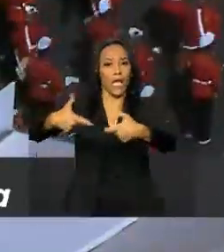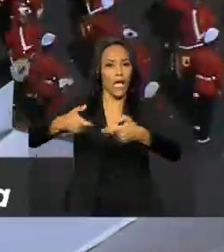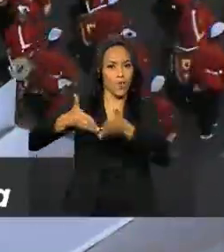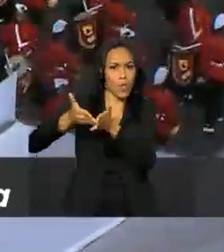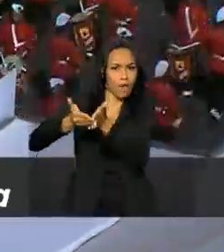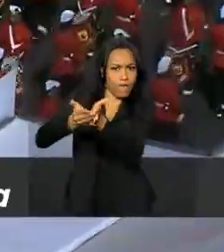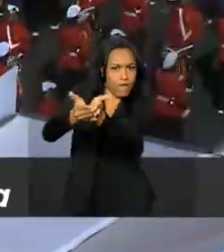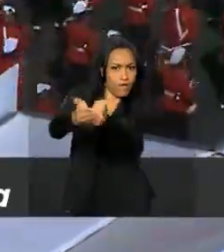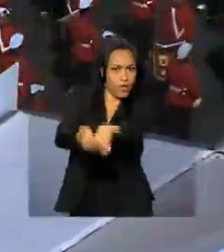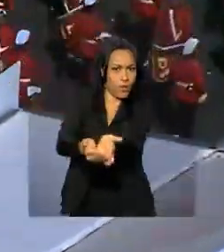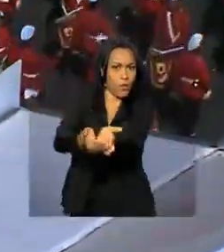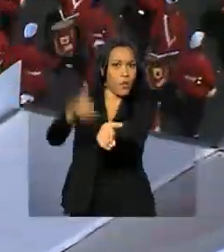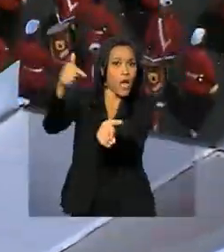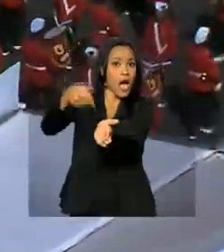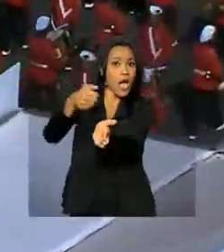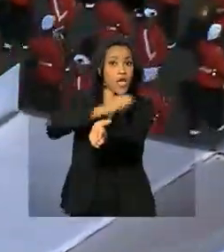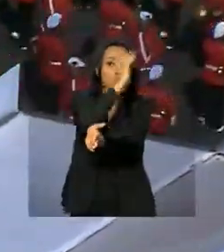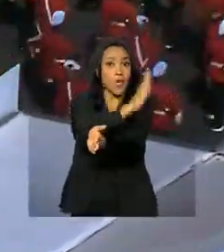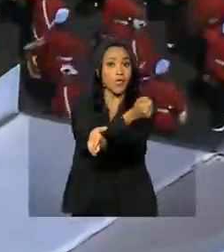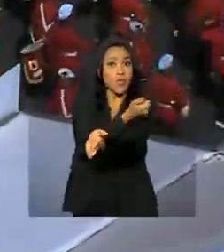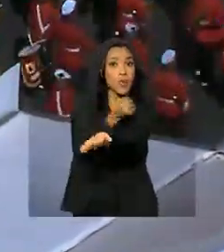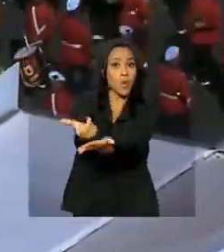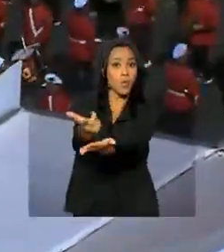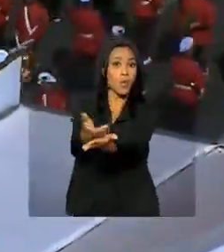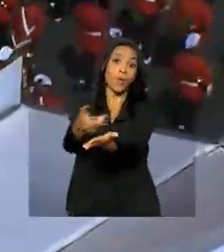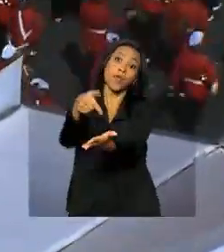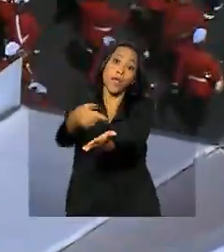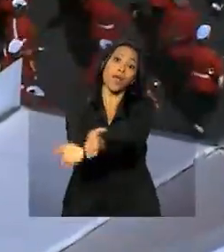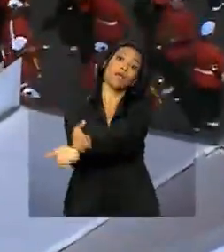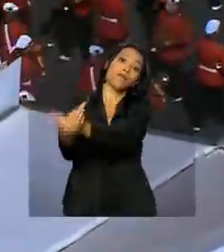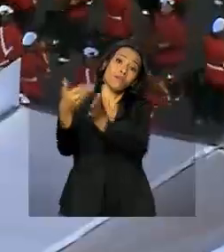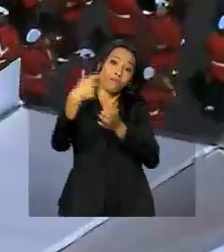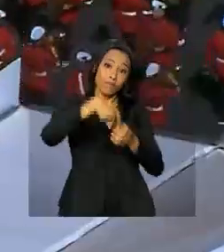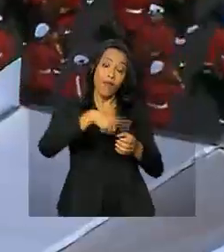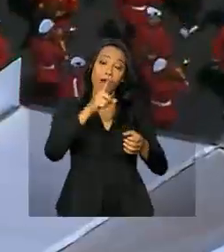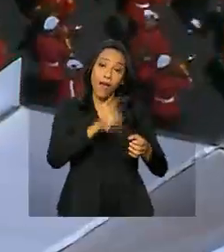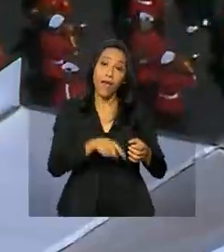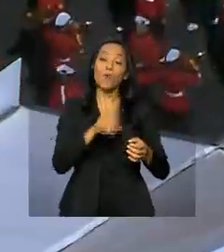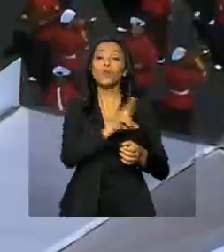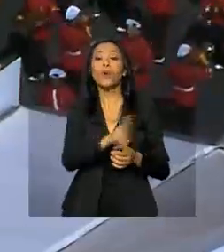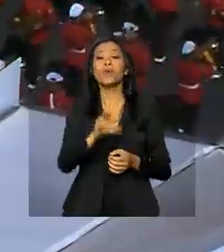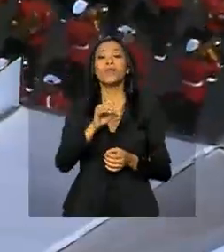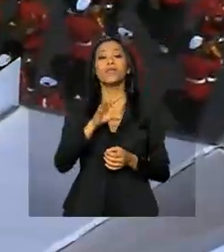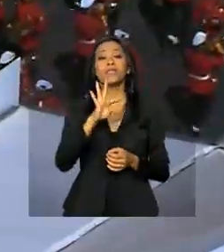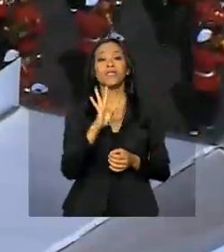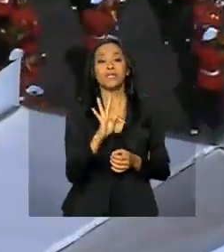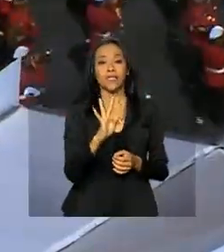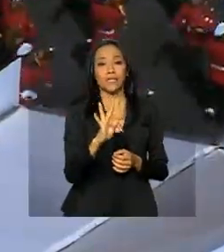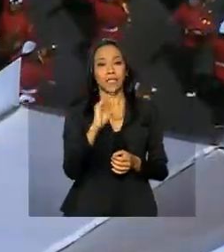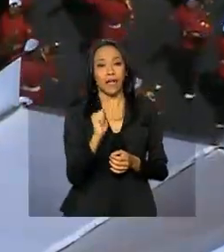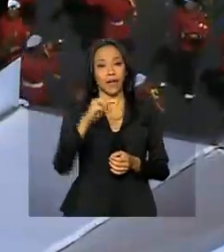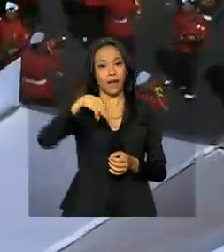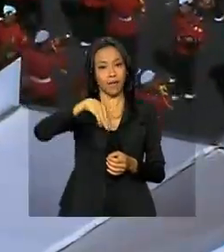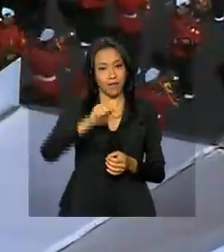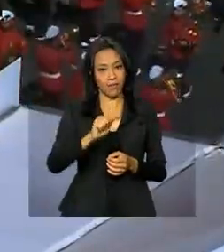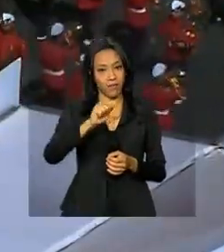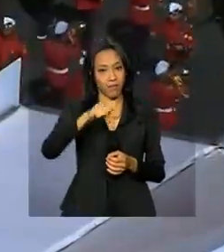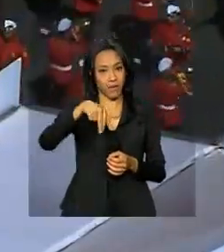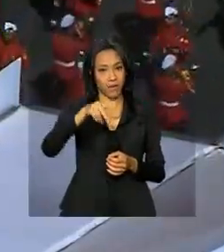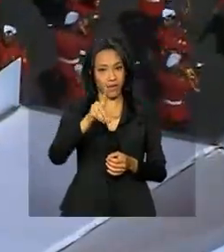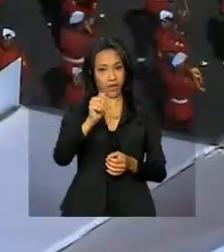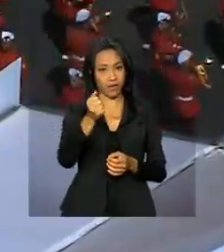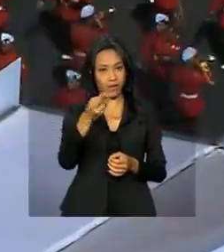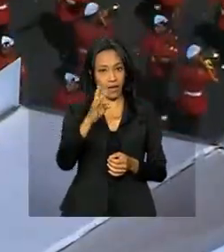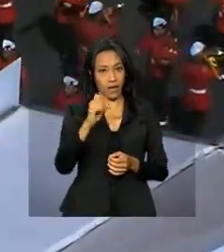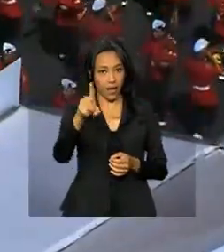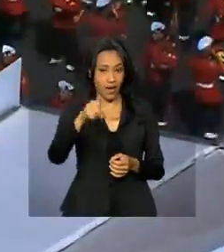posteriormente, foi adquirido pelo Brasil e incorporado à Marinha do Brasil, com o nome de Tamandaré. A tripulação desse navio doou